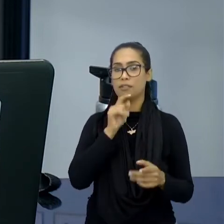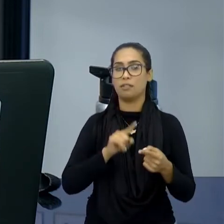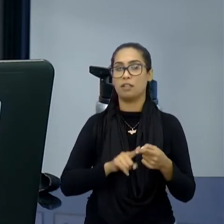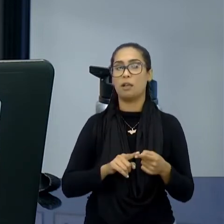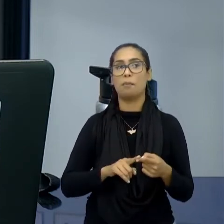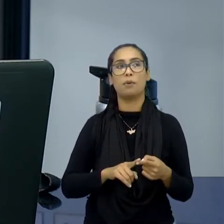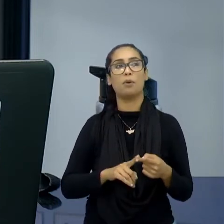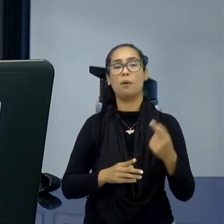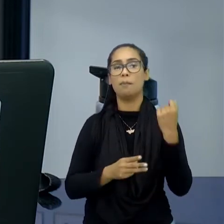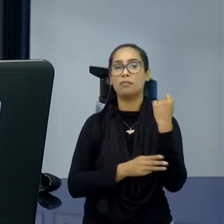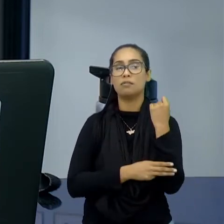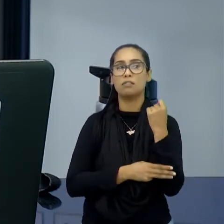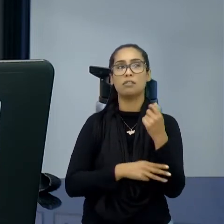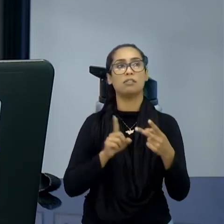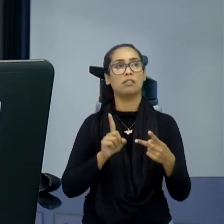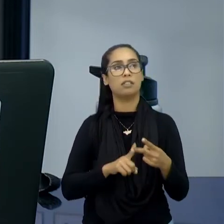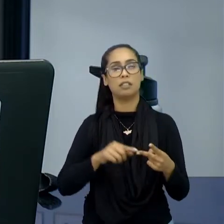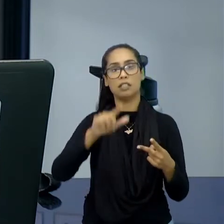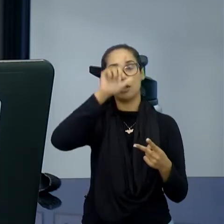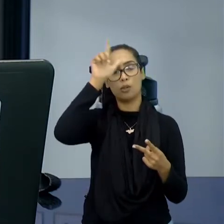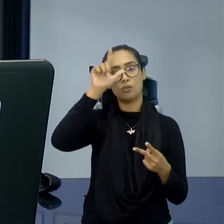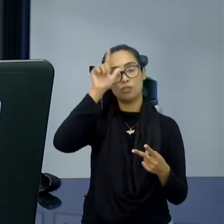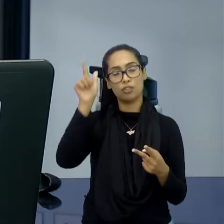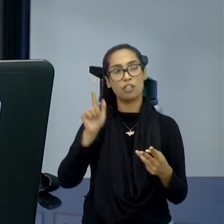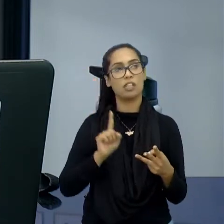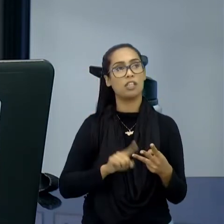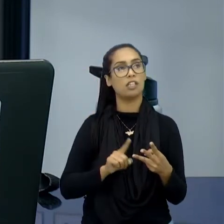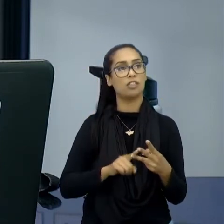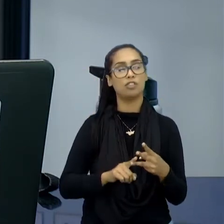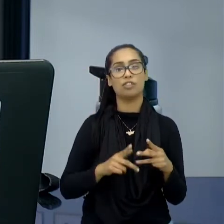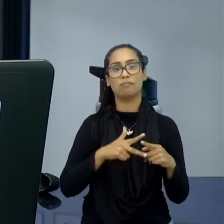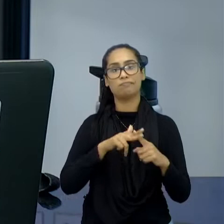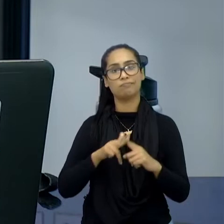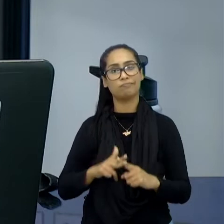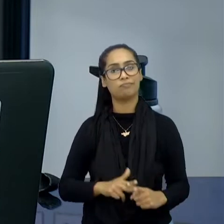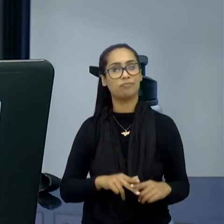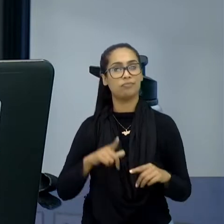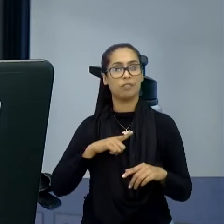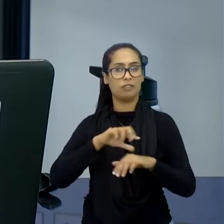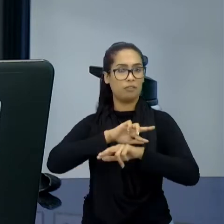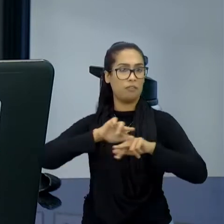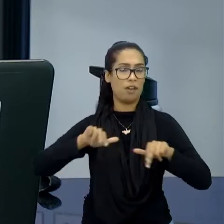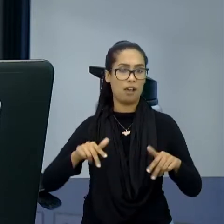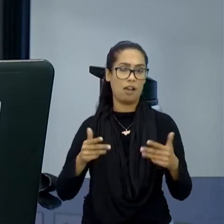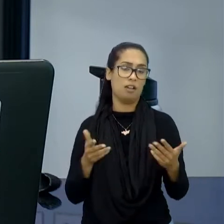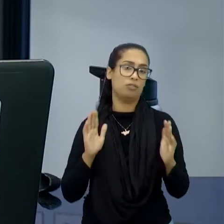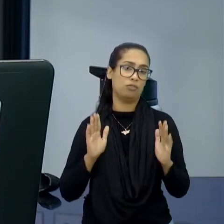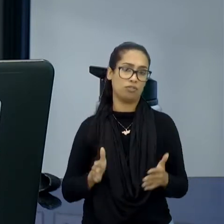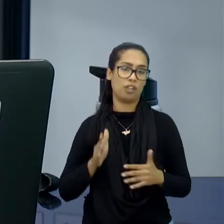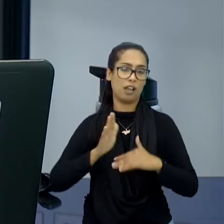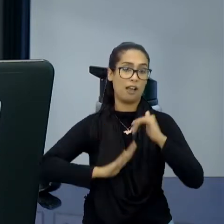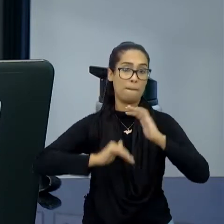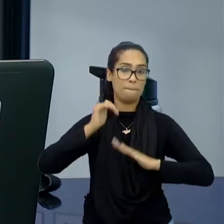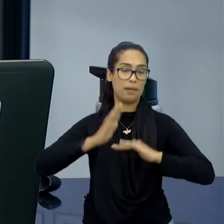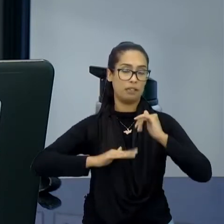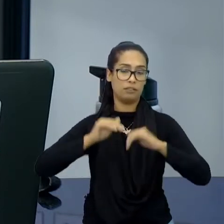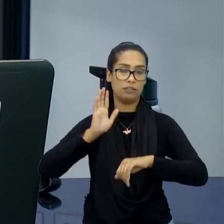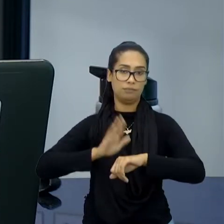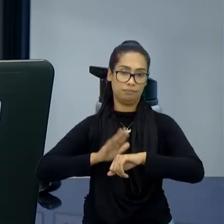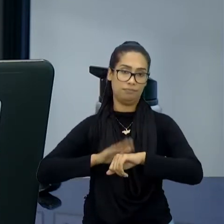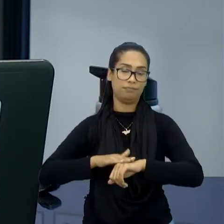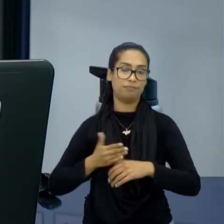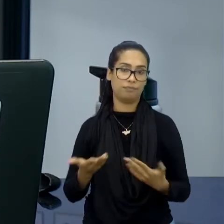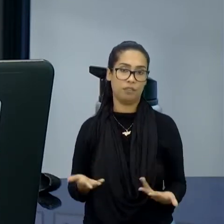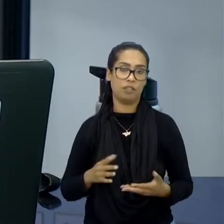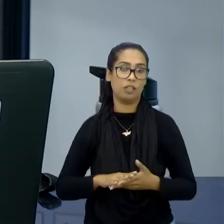marcenaria, logística, enfim, são saberes que a gente designa como saberes de fundamento operativo. Naturalmente que todo